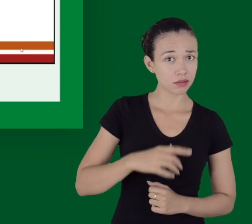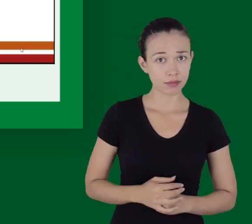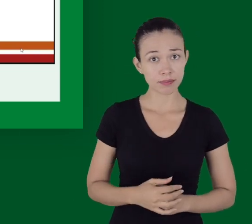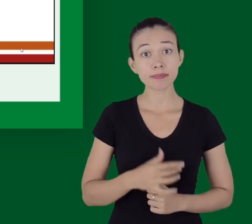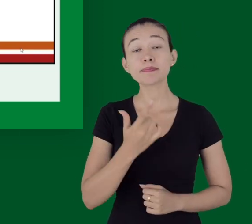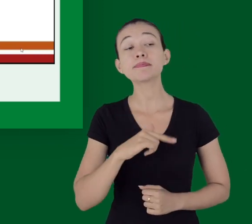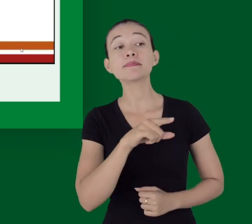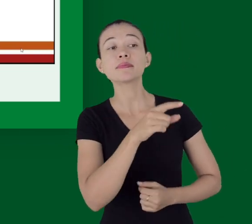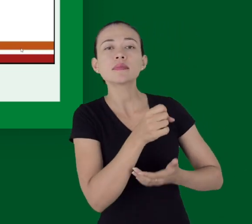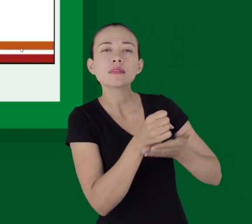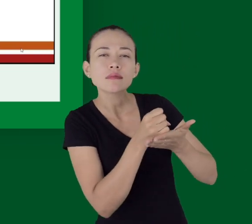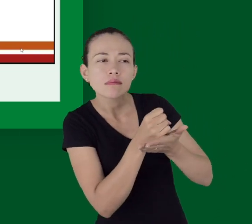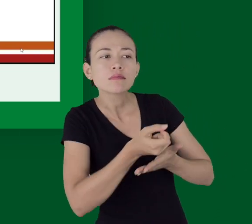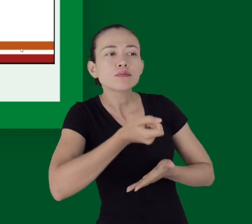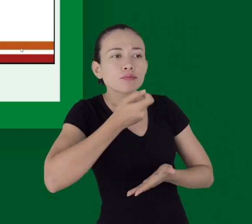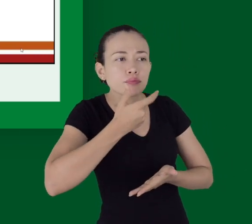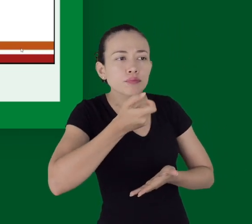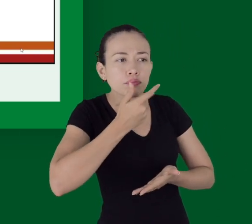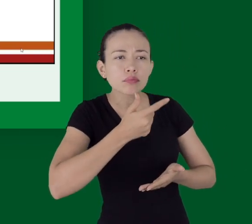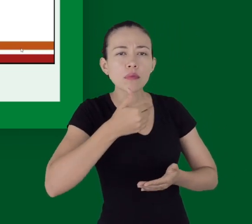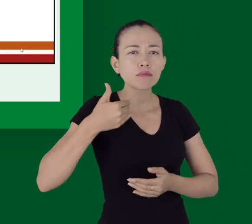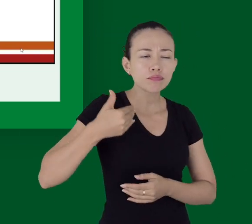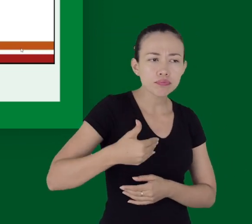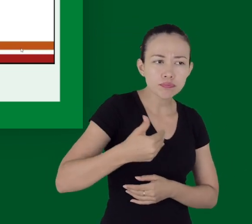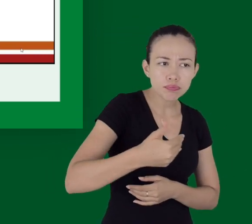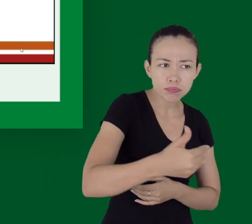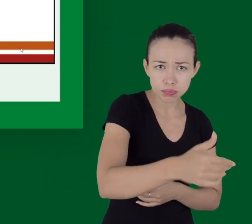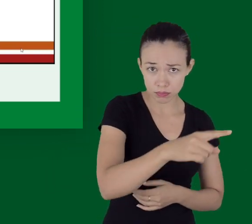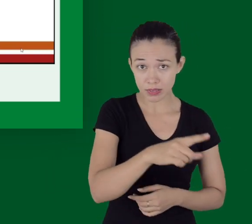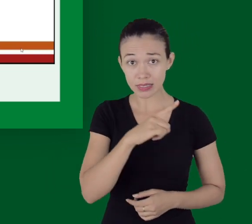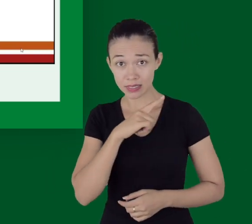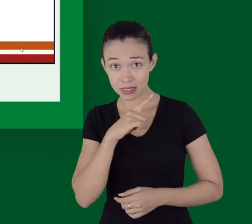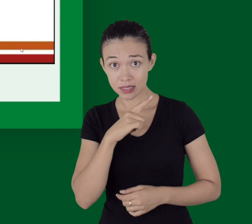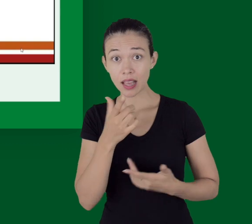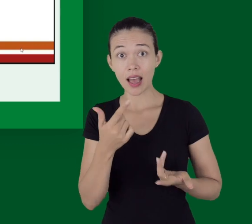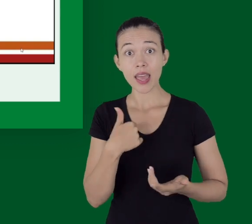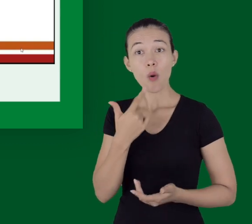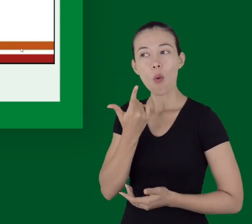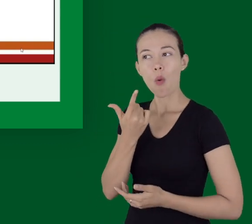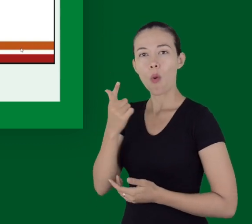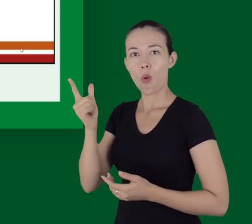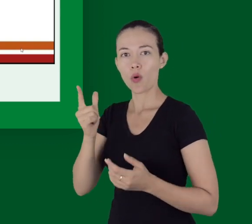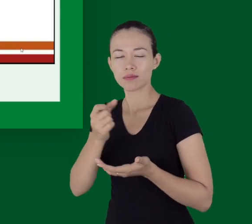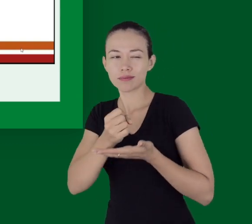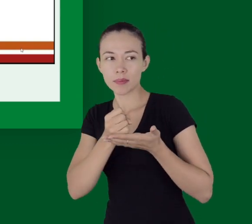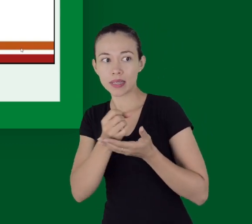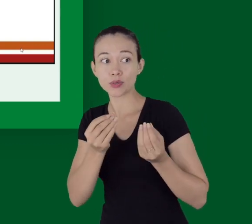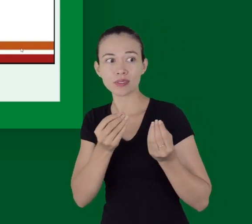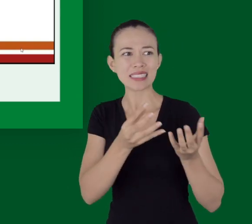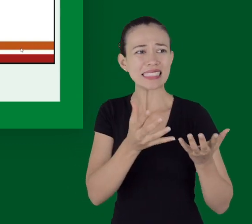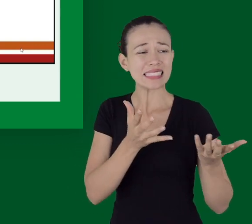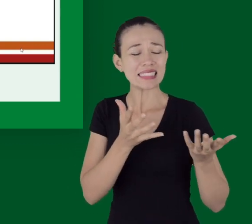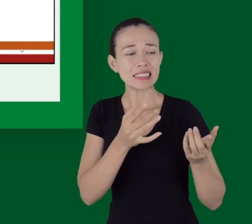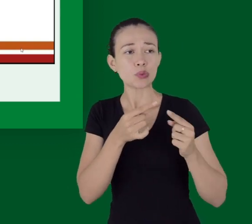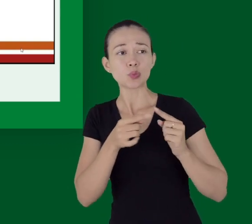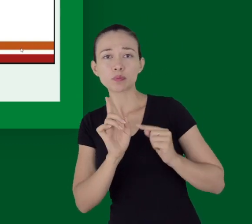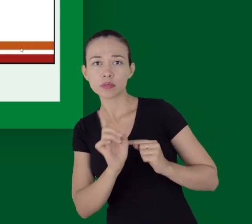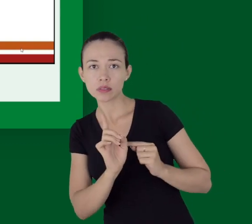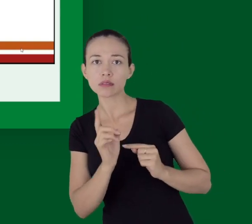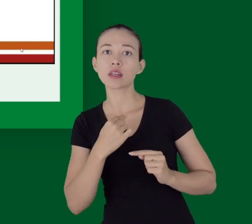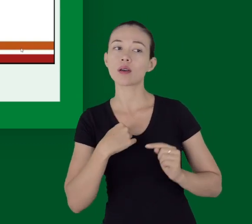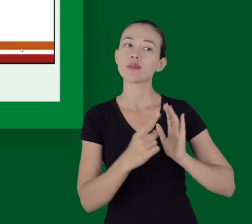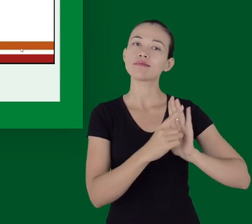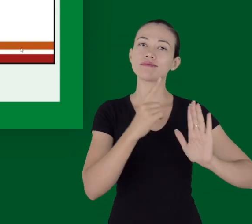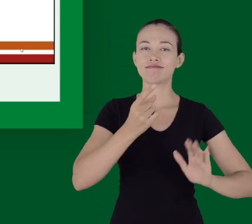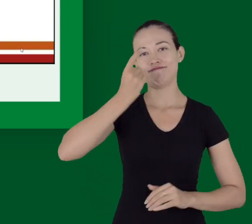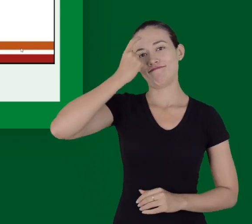não fazer nenhuma medicação para piorar o quadro. Se ele usa alguma medicação, para você até pensar se alguma medicação que